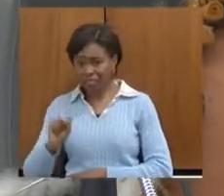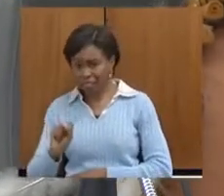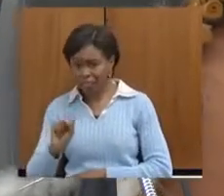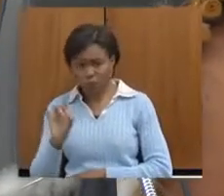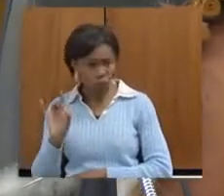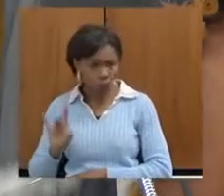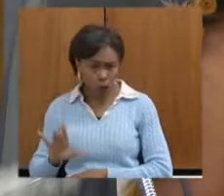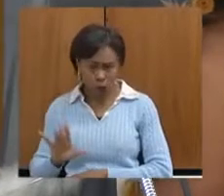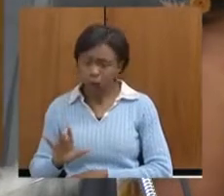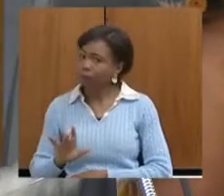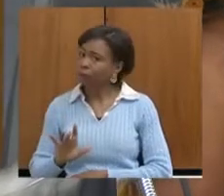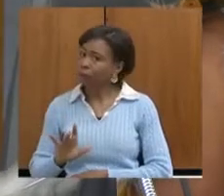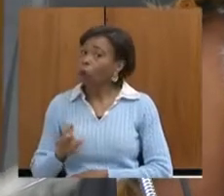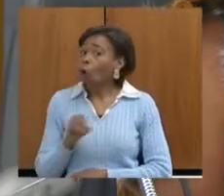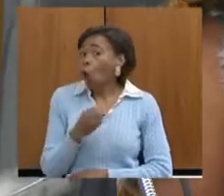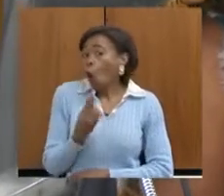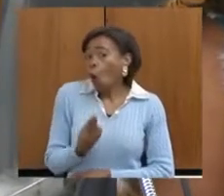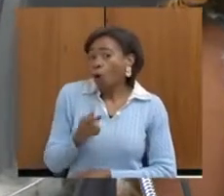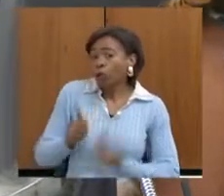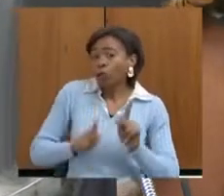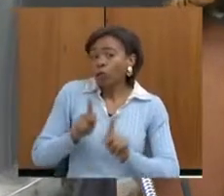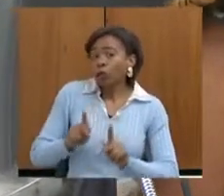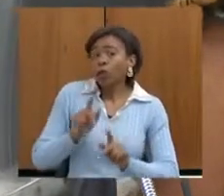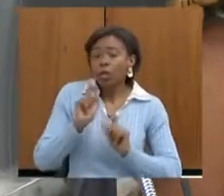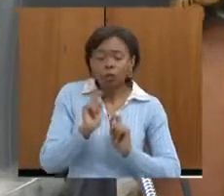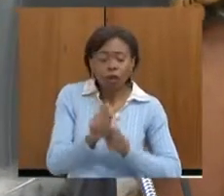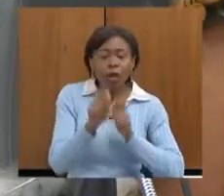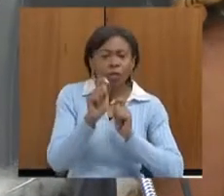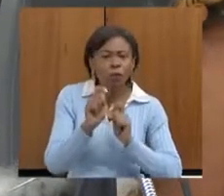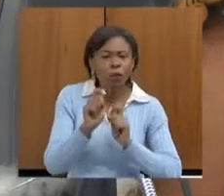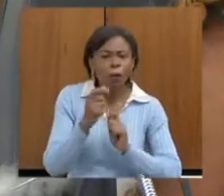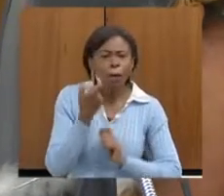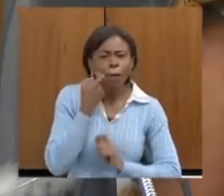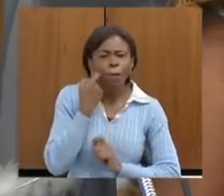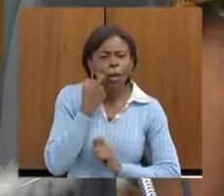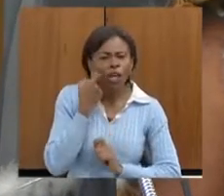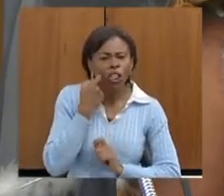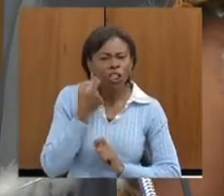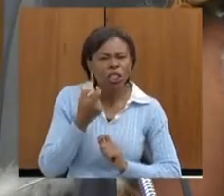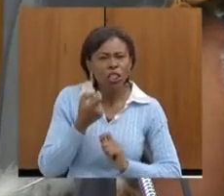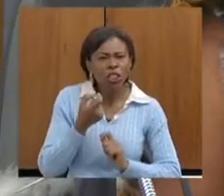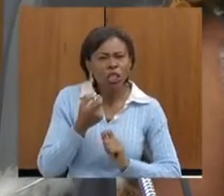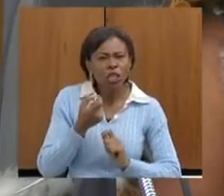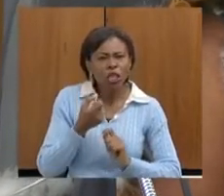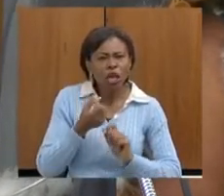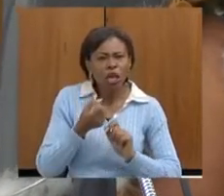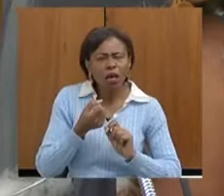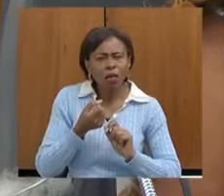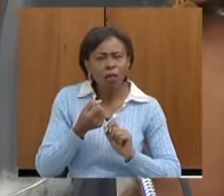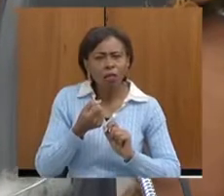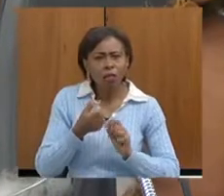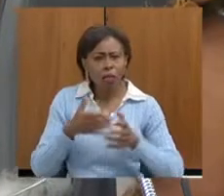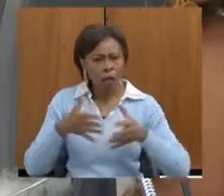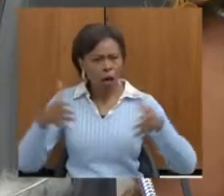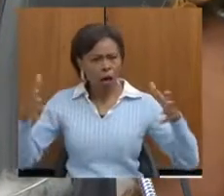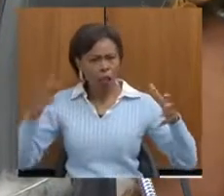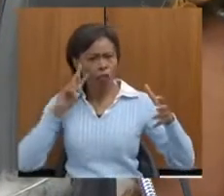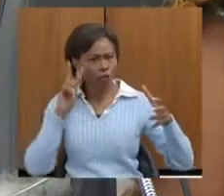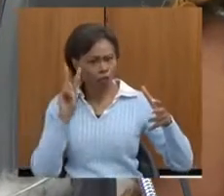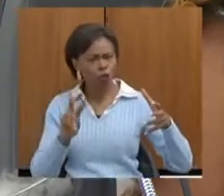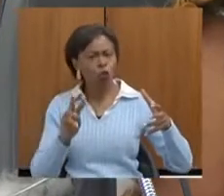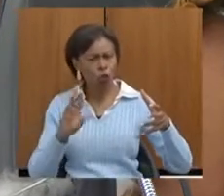aquele que come o peixe que vocês viram nos grupos a bacia do Rio Doce um peixe grande né se não me engano acho que o ônibus vai que distribuiu essa imagem